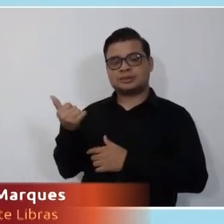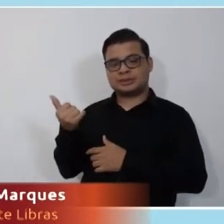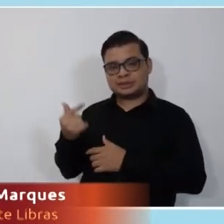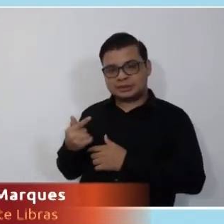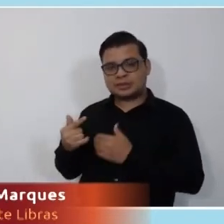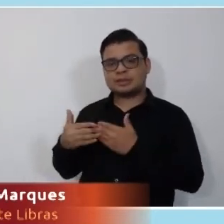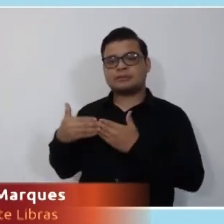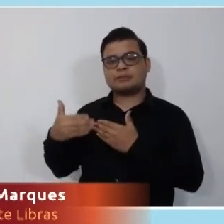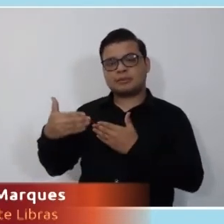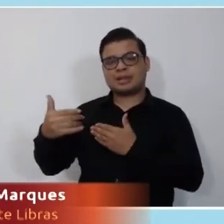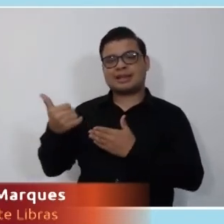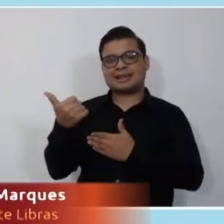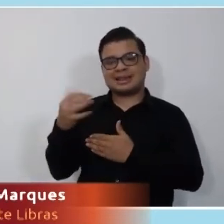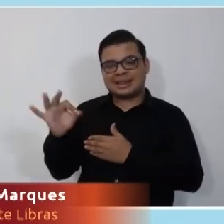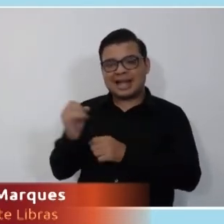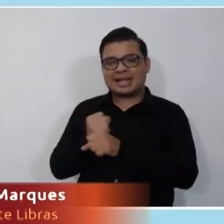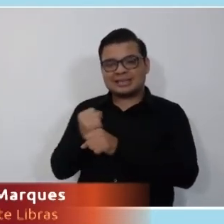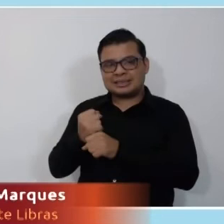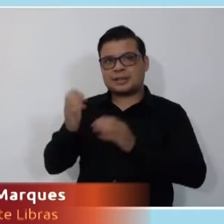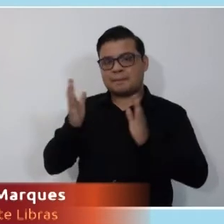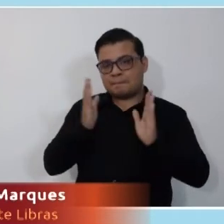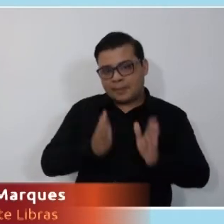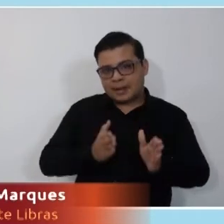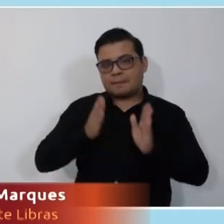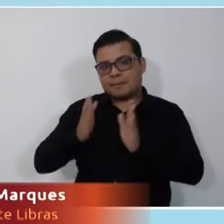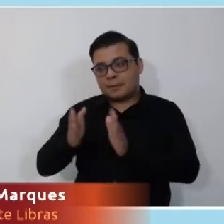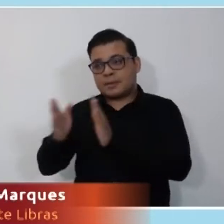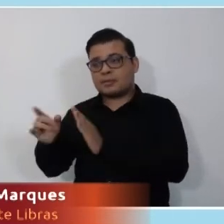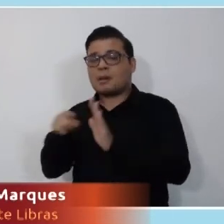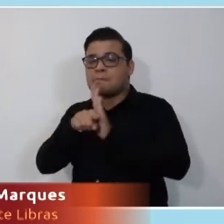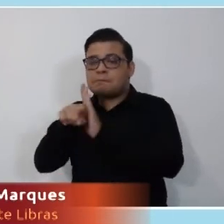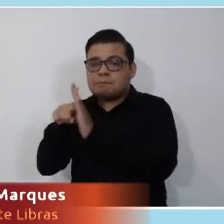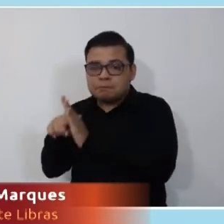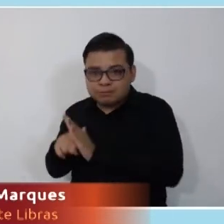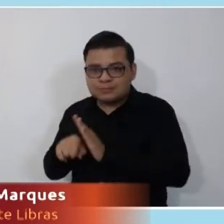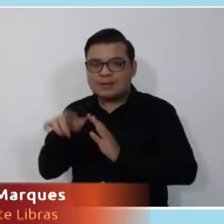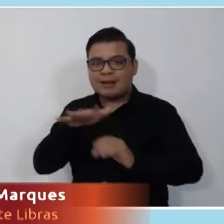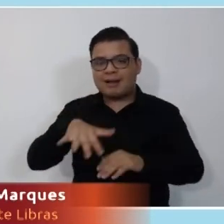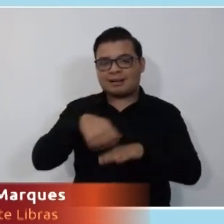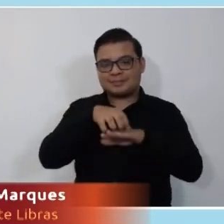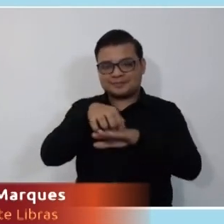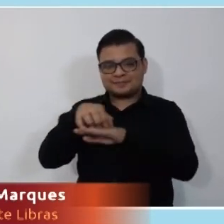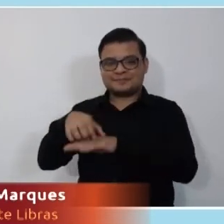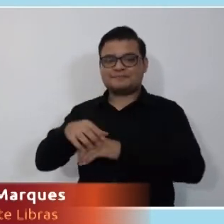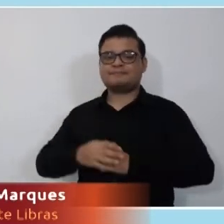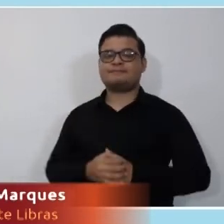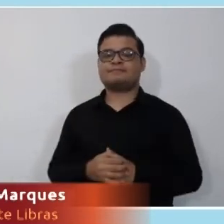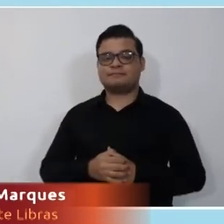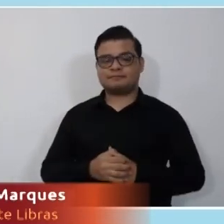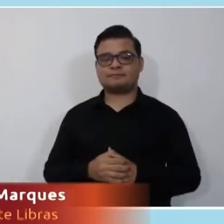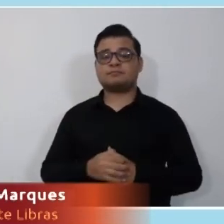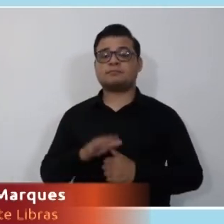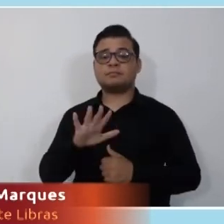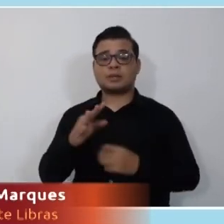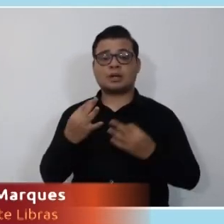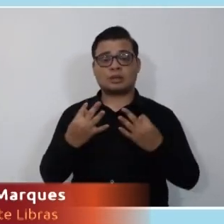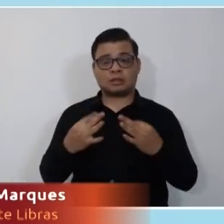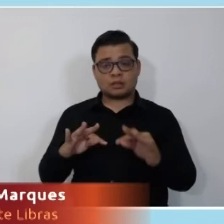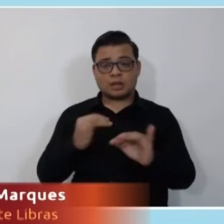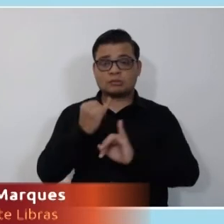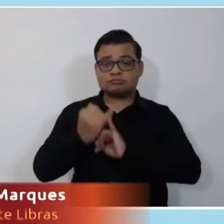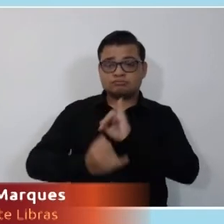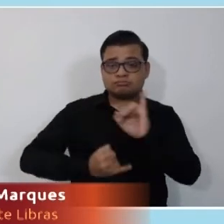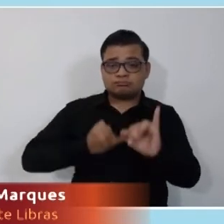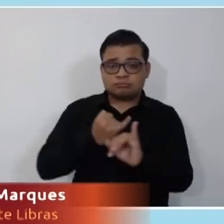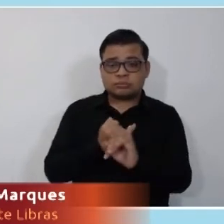os dados de mobilidade das pessoas, né? Mas com essas novas tecnologias da internet, né, coletar por formulários eletrônicos, permitiria